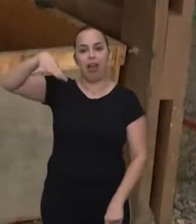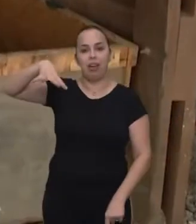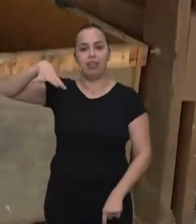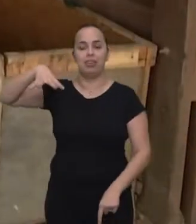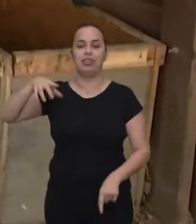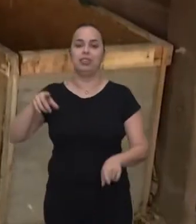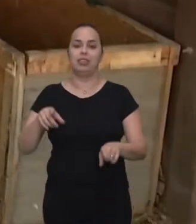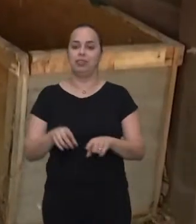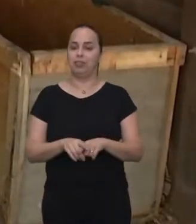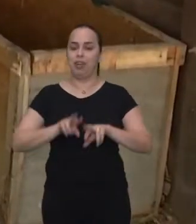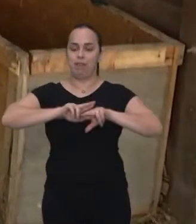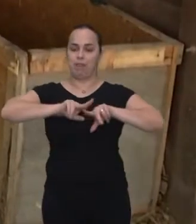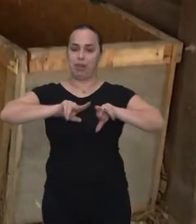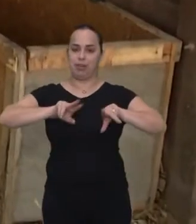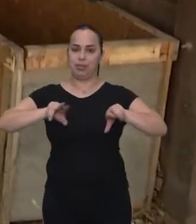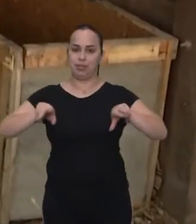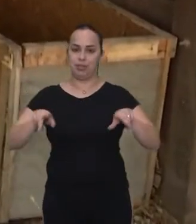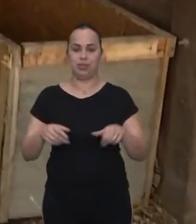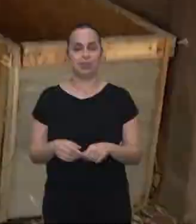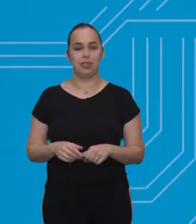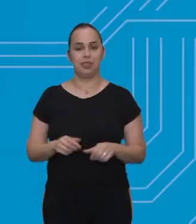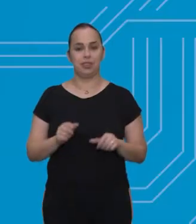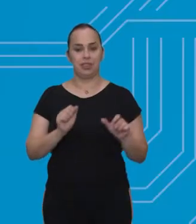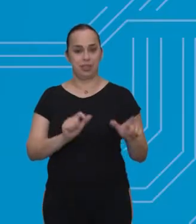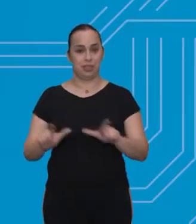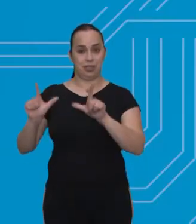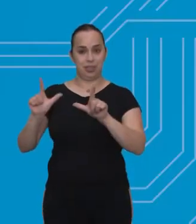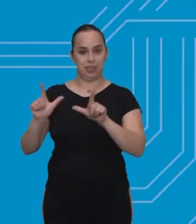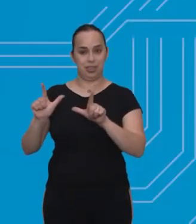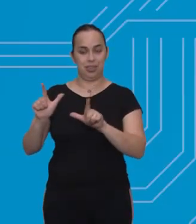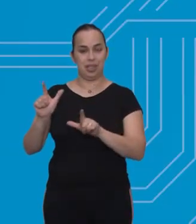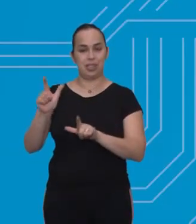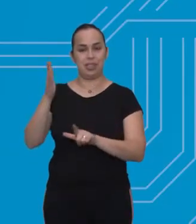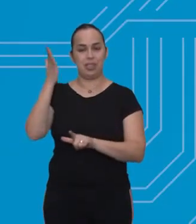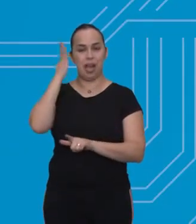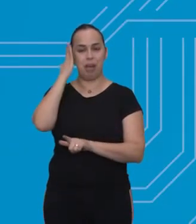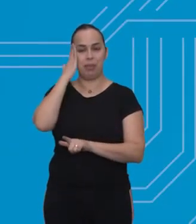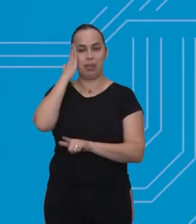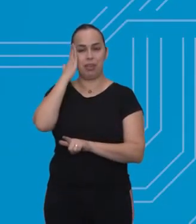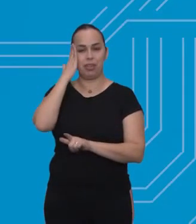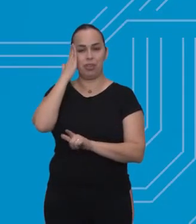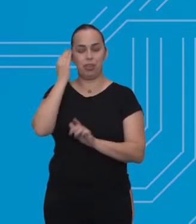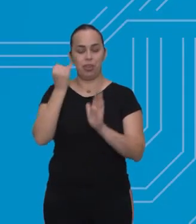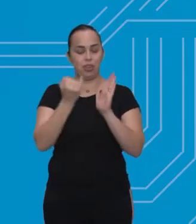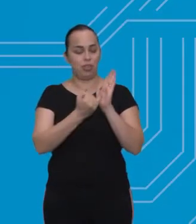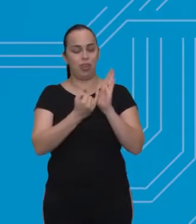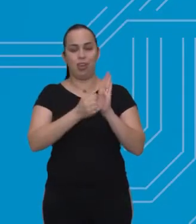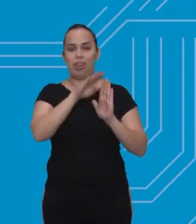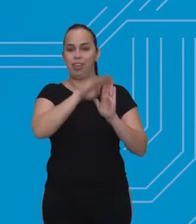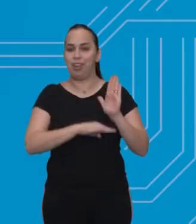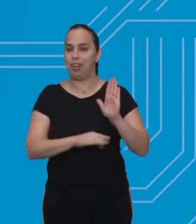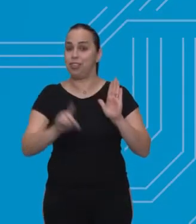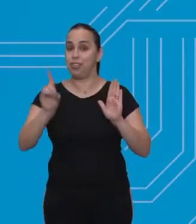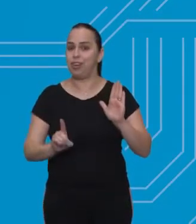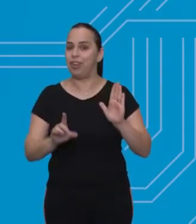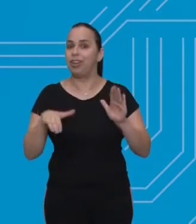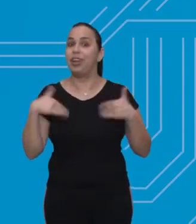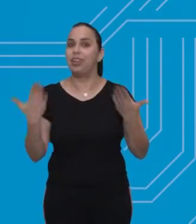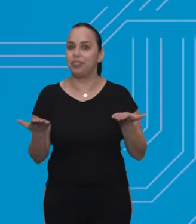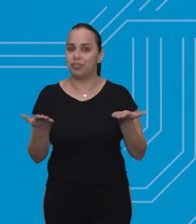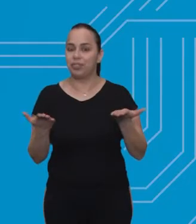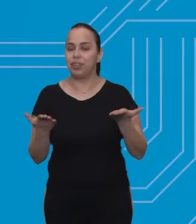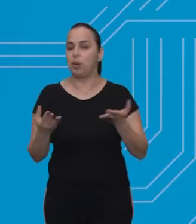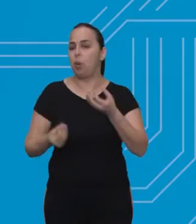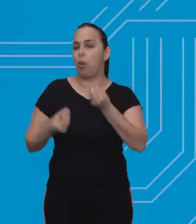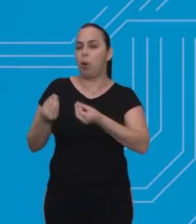pilhas lâmpadas e baterias e no próximo bloco saiba quem tem direito à isenção do IPTU aqui em São